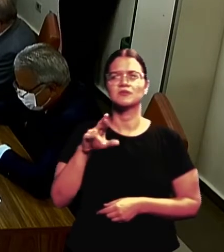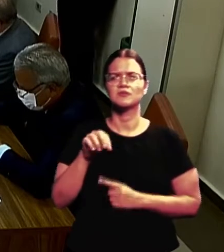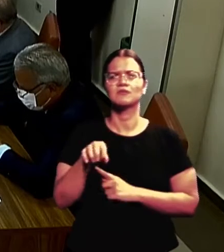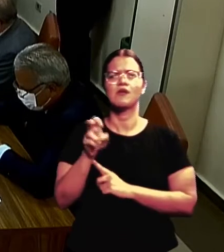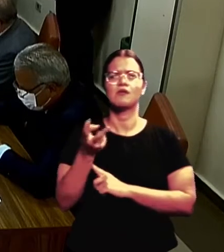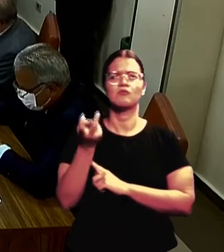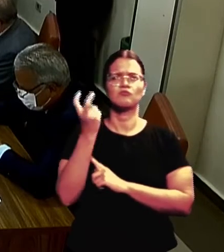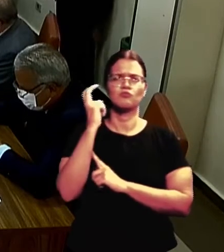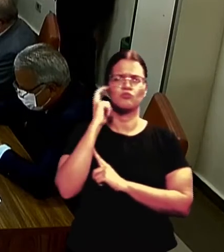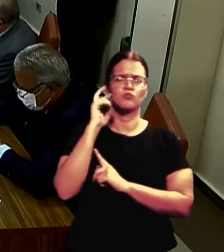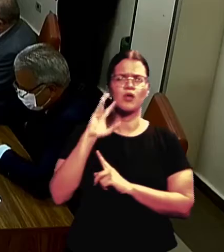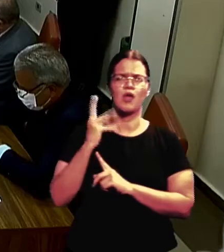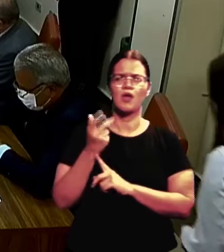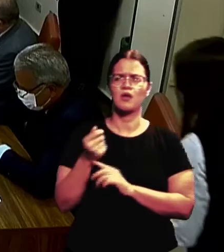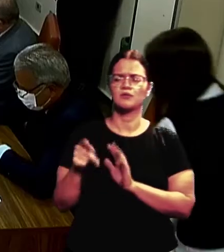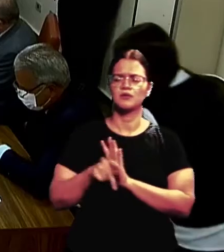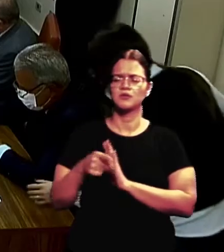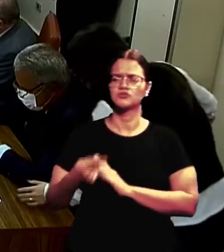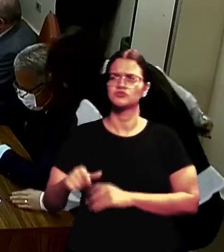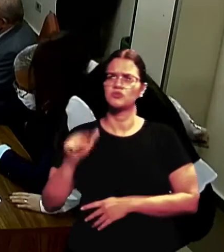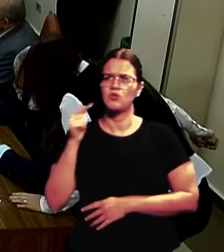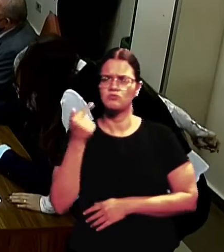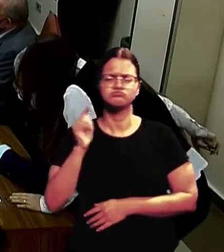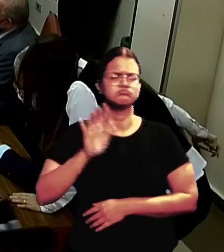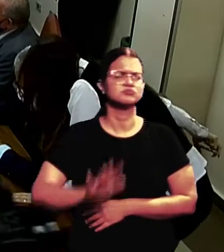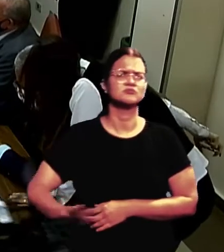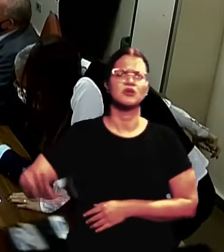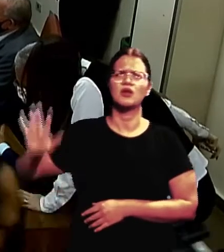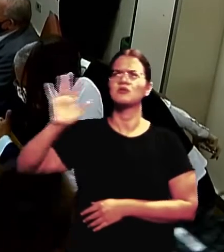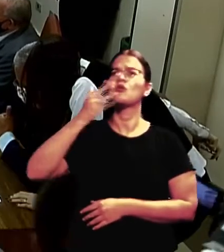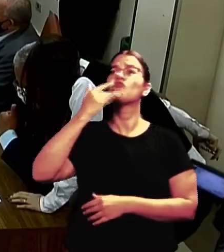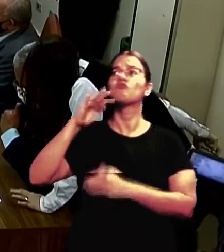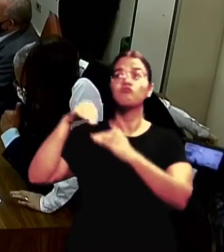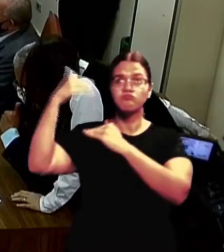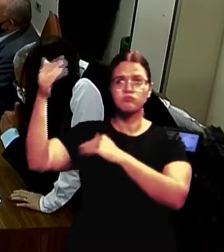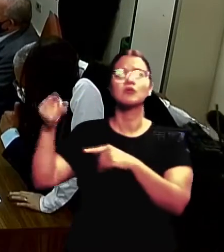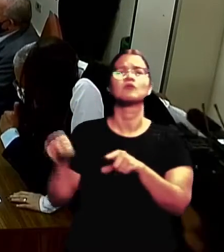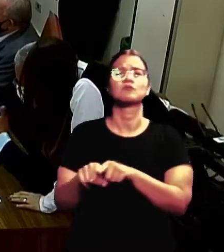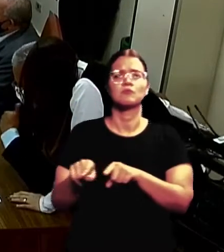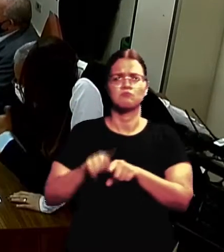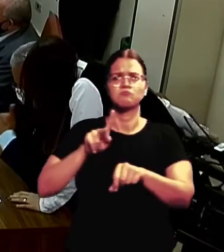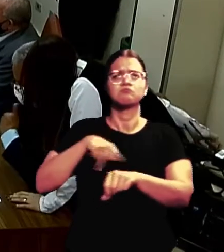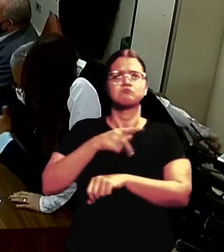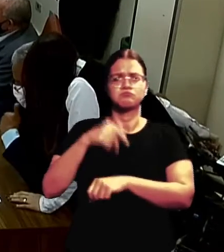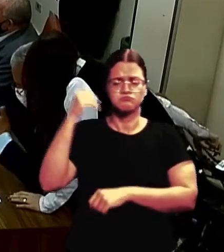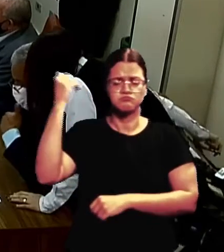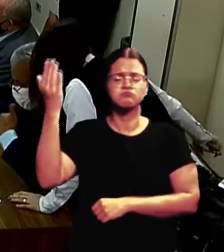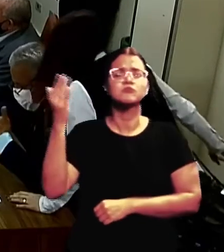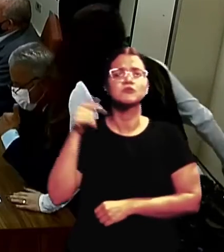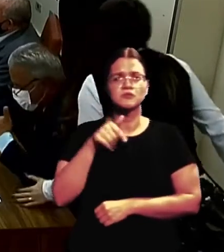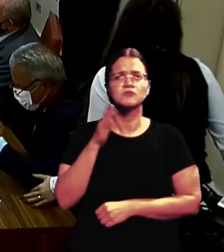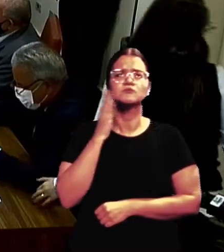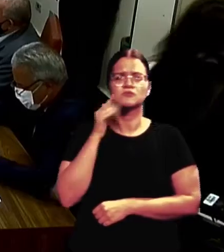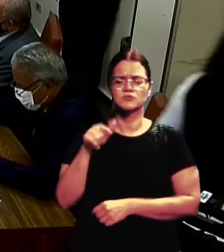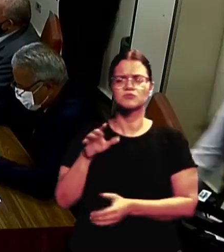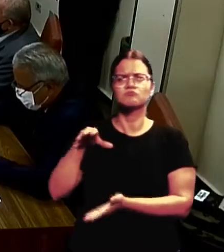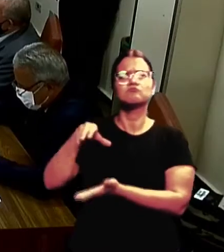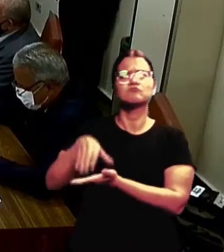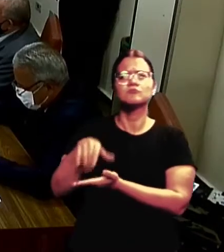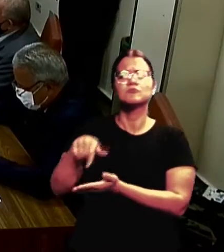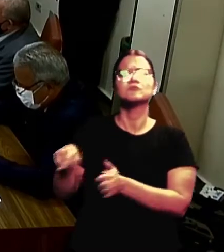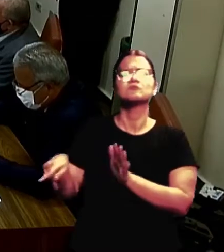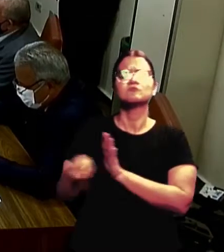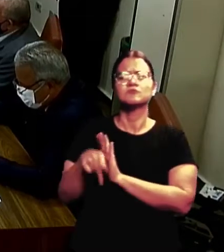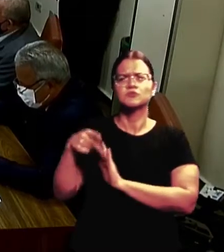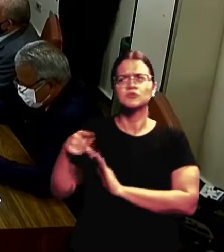cenário cultural goiano, nacional e internacional. Certa feita, eu estava no Mosteiro de São